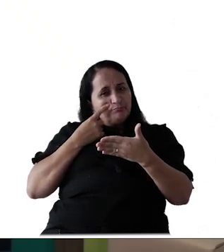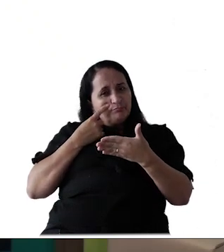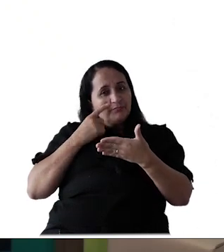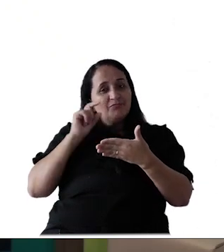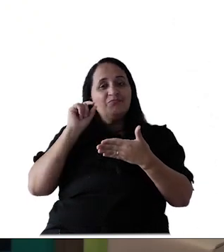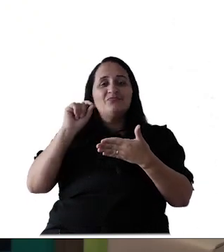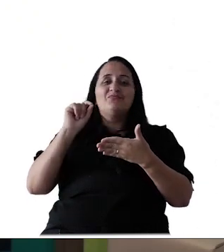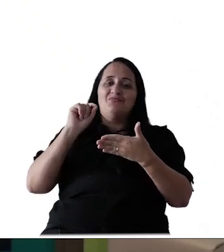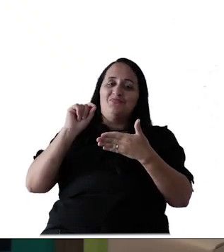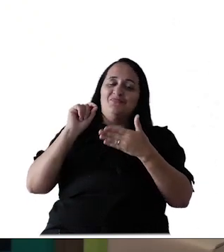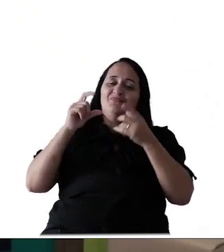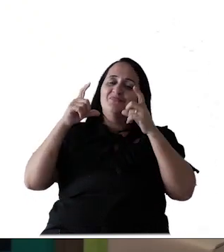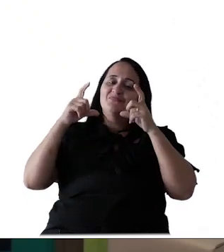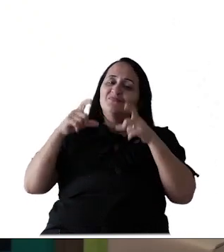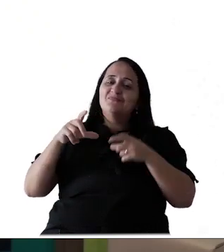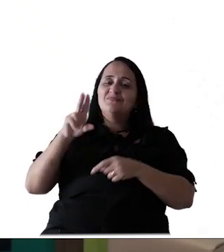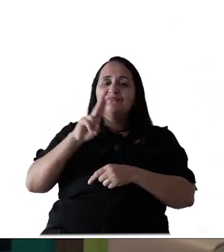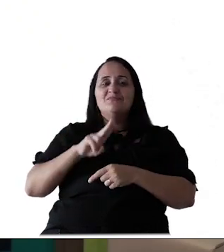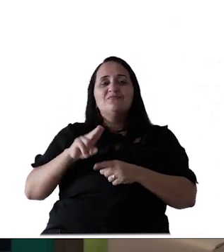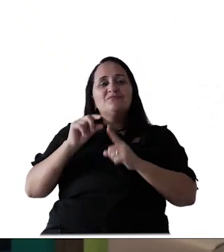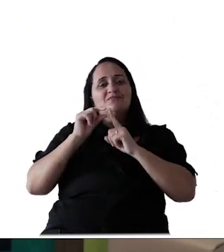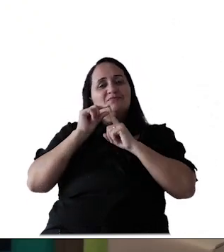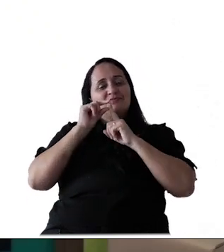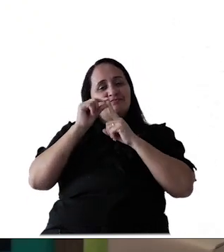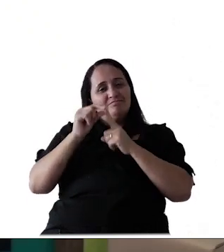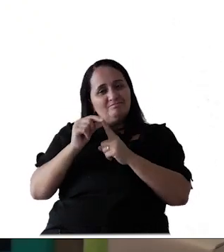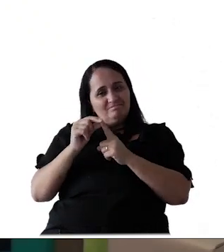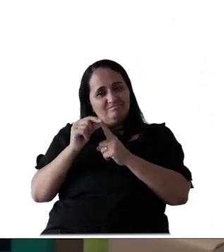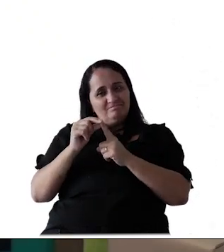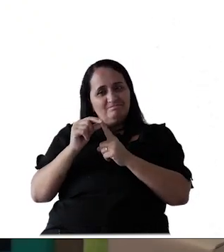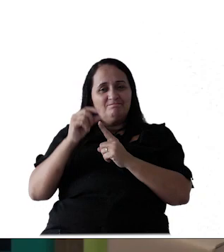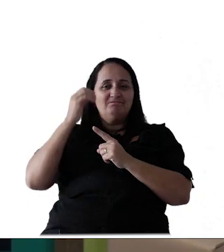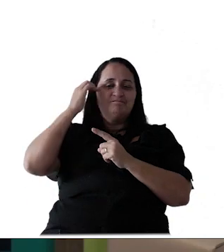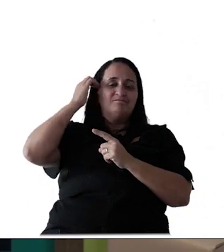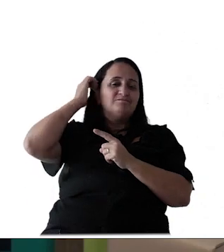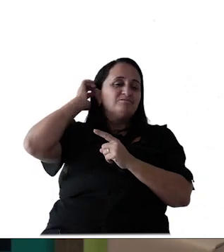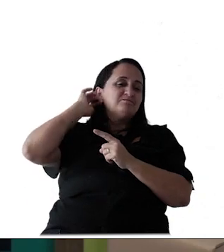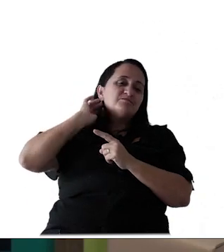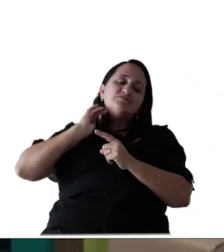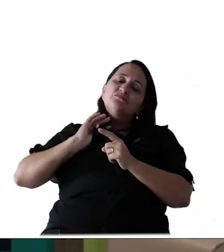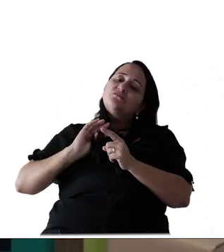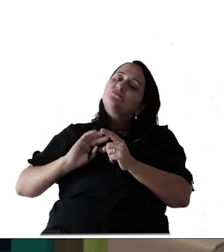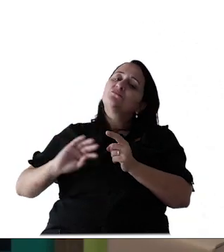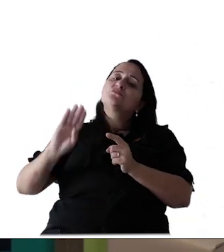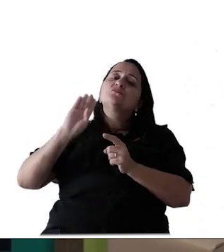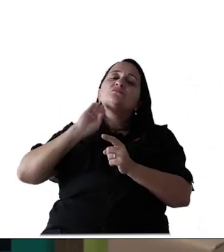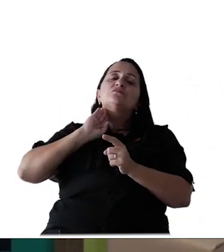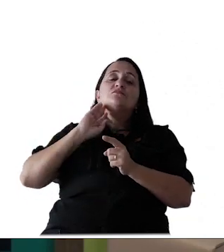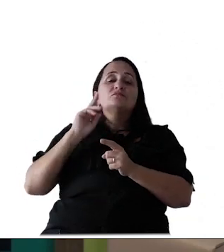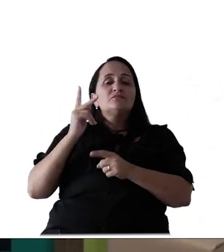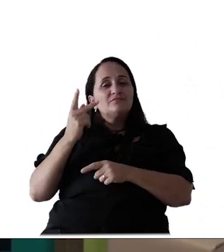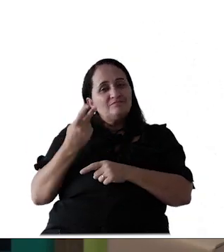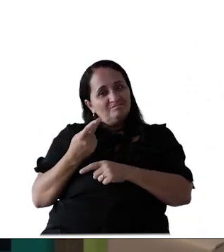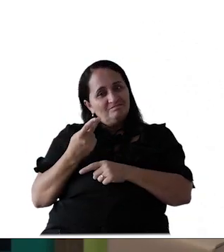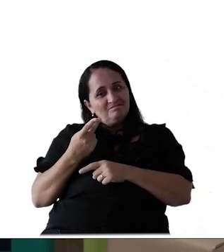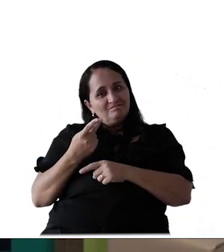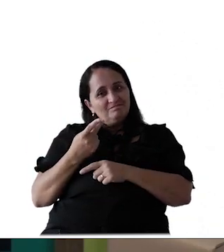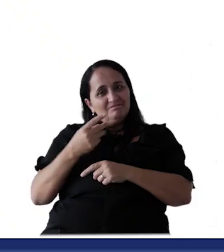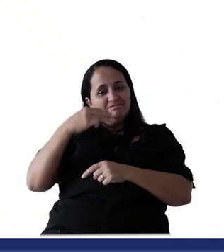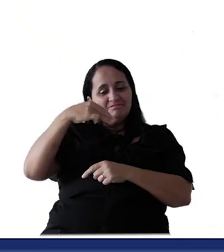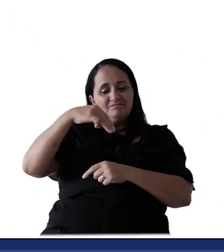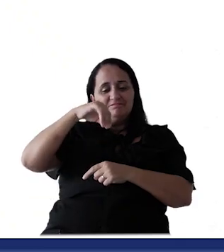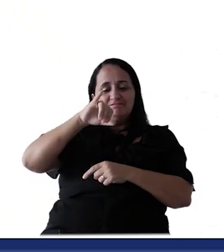expressões tipicamente regionais. E de onde seria? De Minas Gerais, porque ela fala